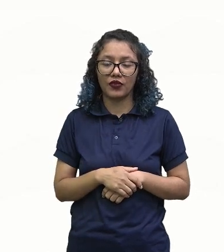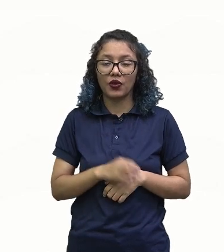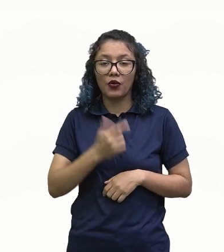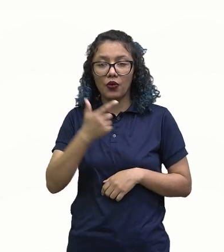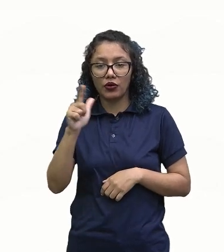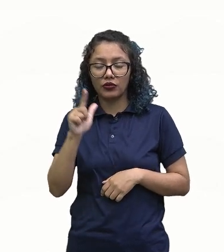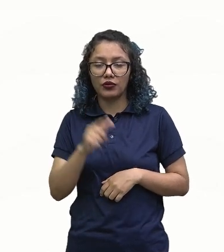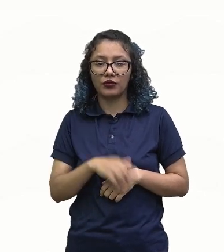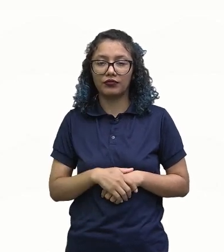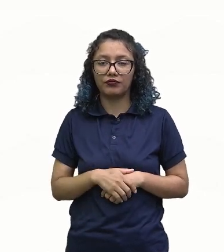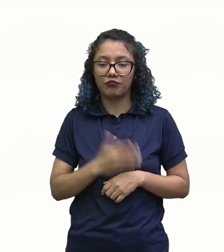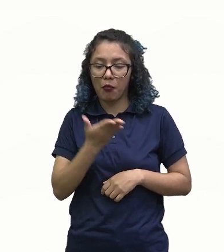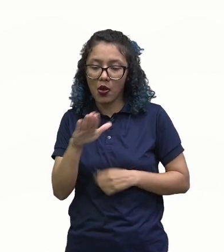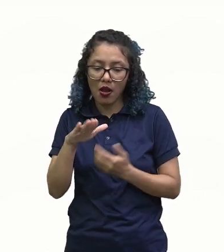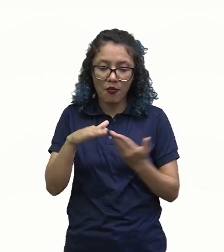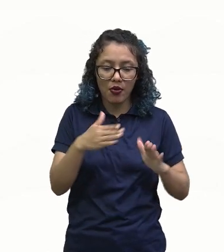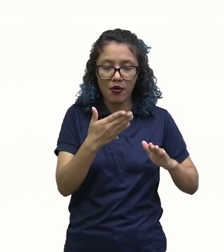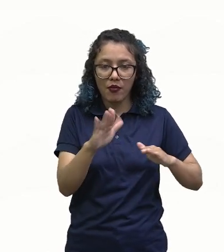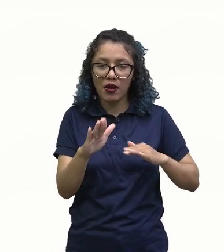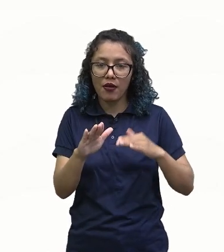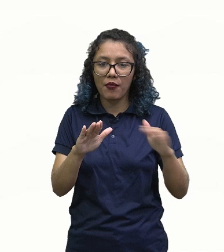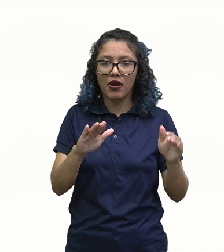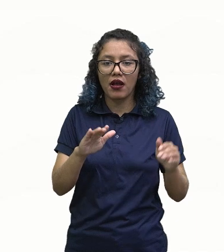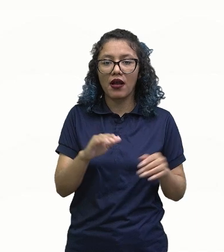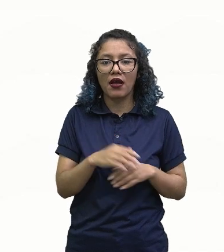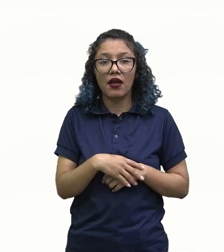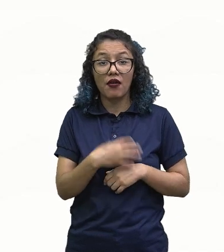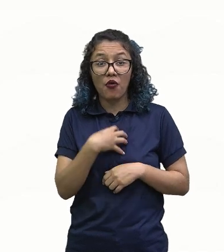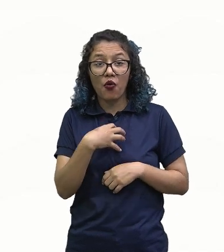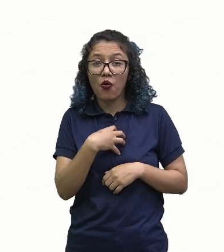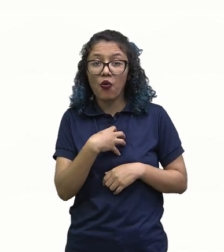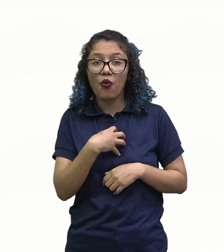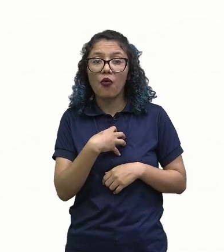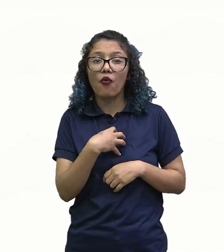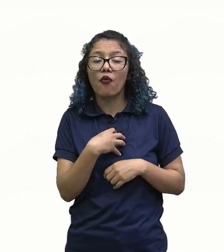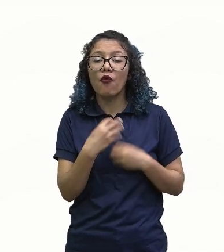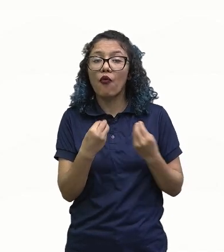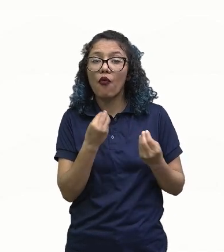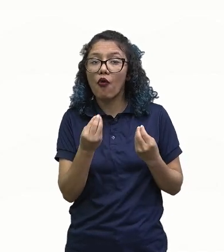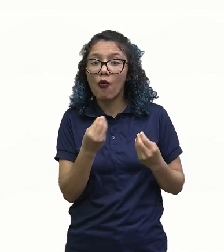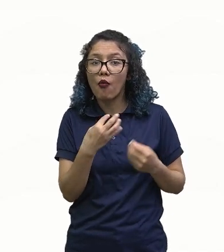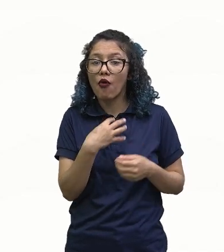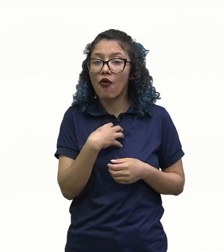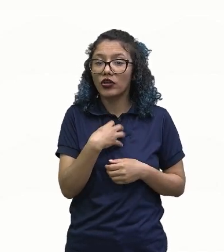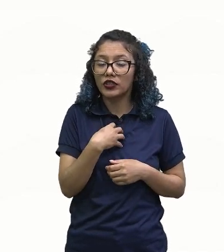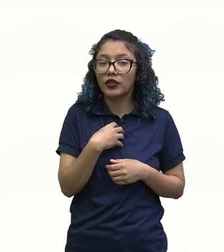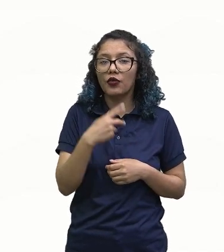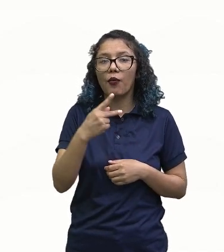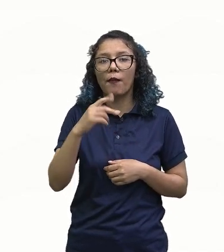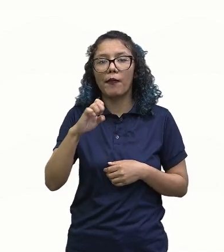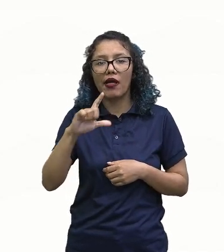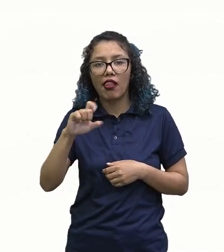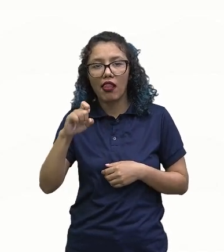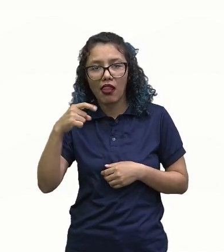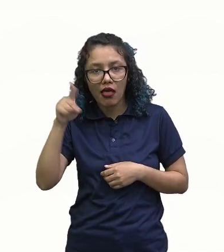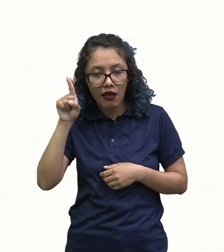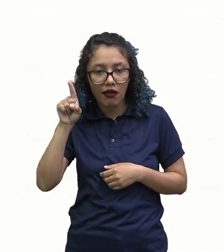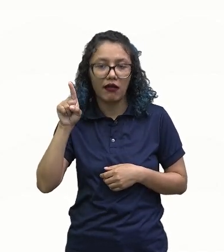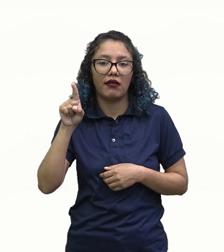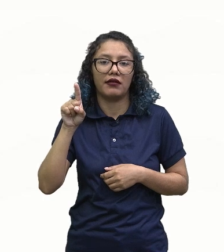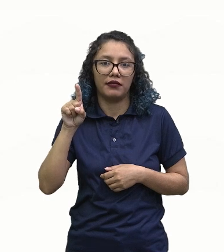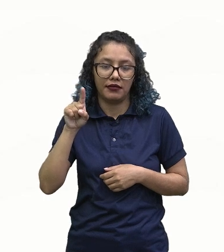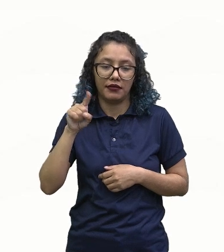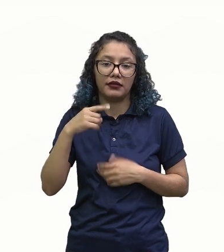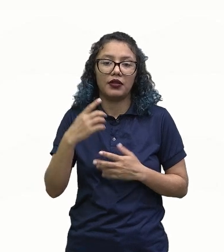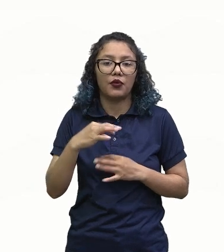Pelé. Dribla a Pelé. Então, a moda de Pelé, ao modo de Pelé.